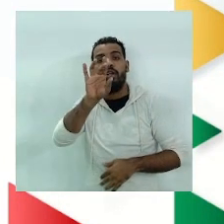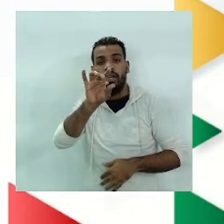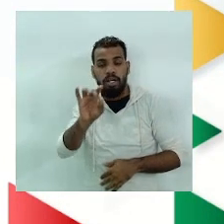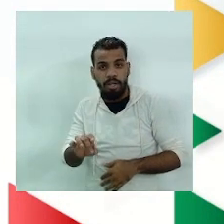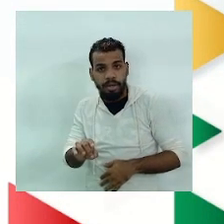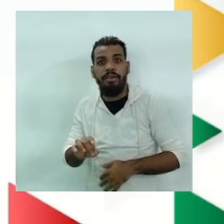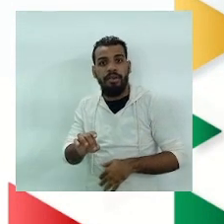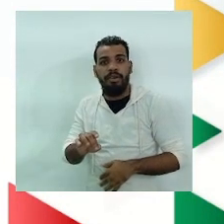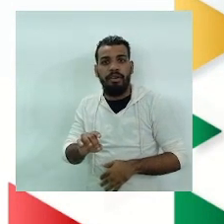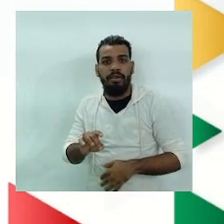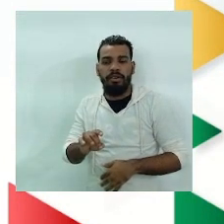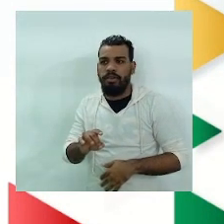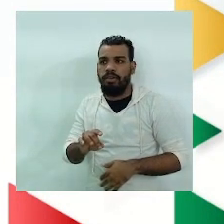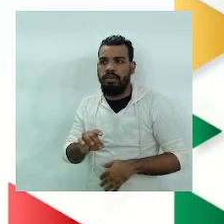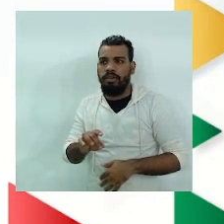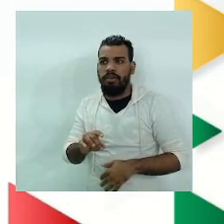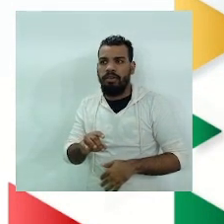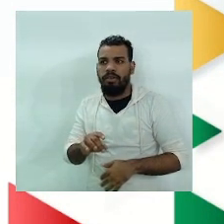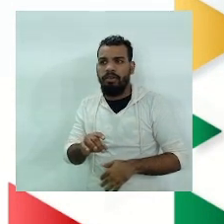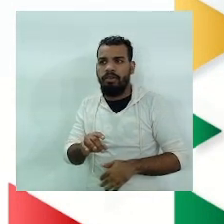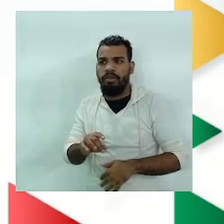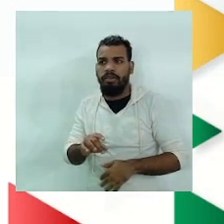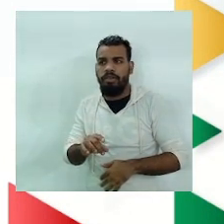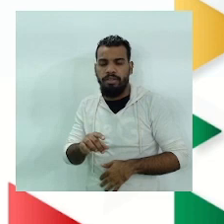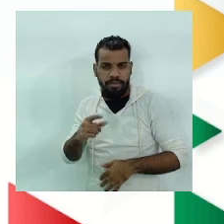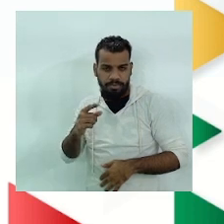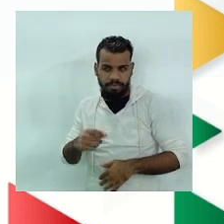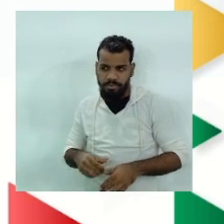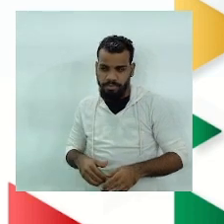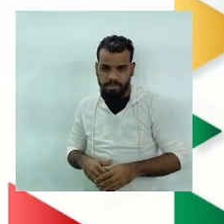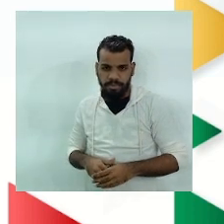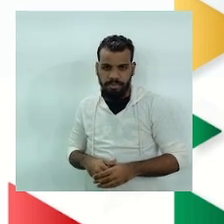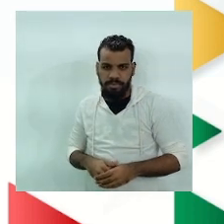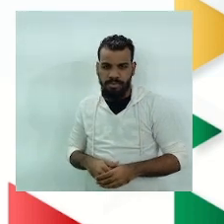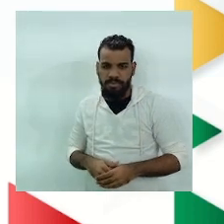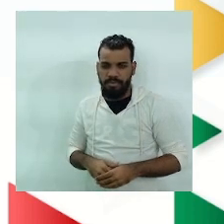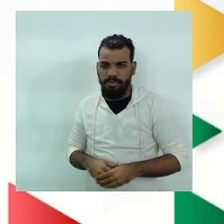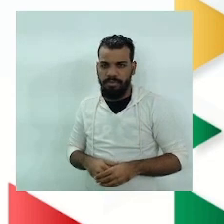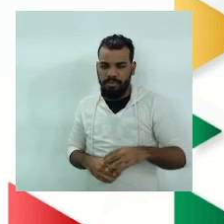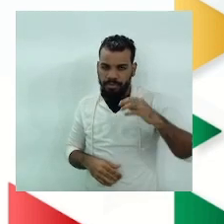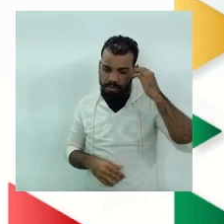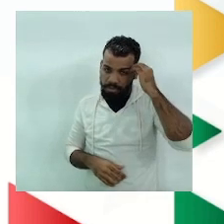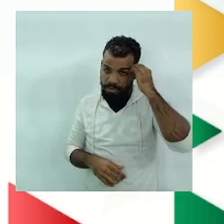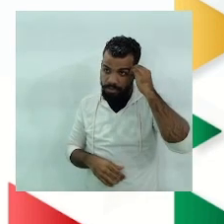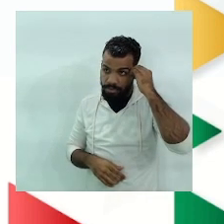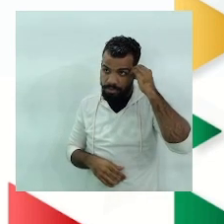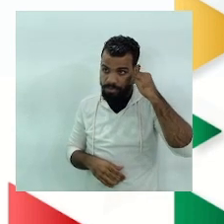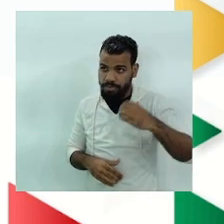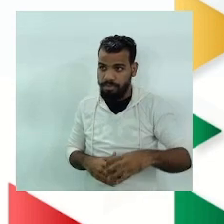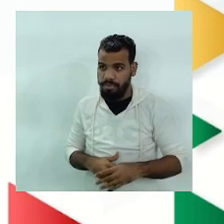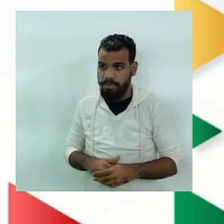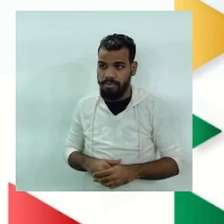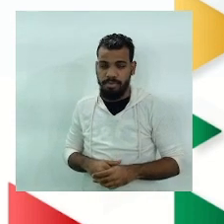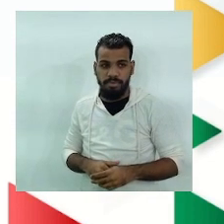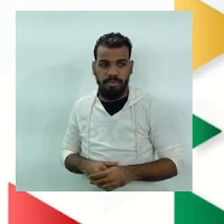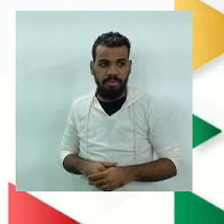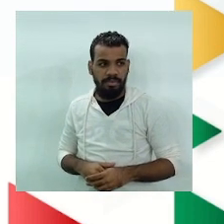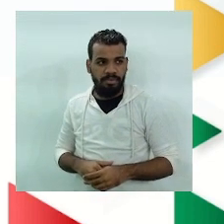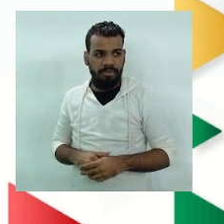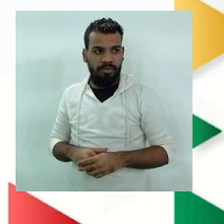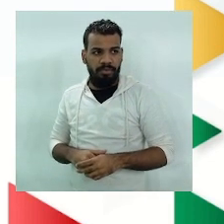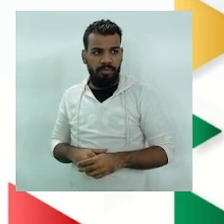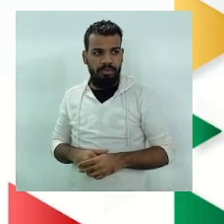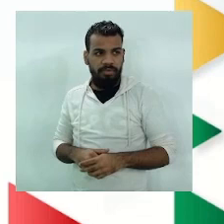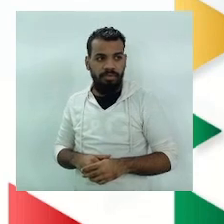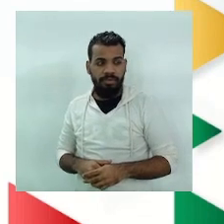não há falhas no registro fóssil, tá certo? Vamos lá. Questão 2. As,